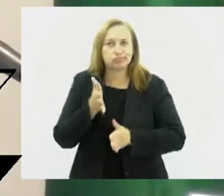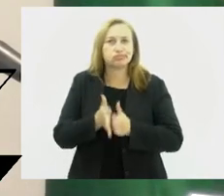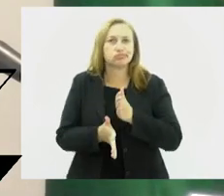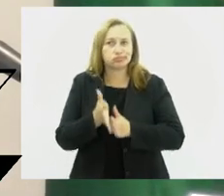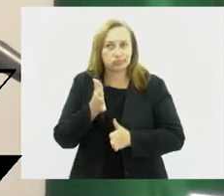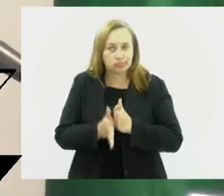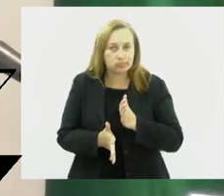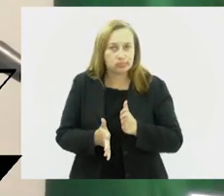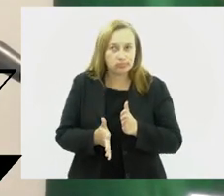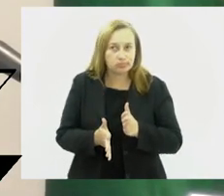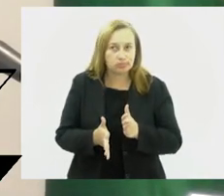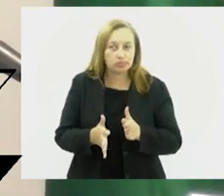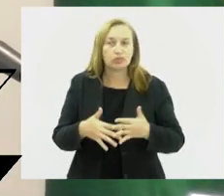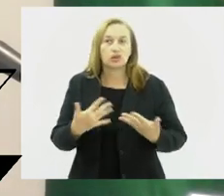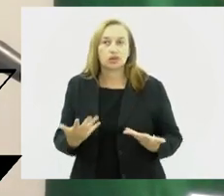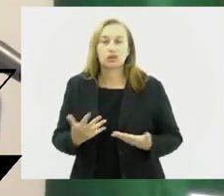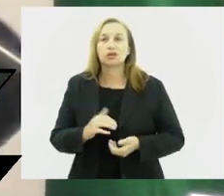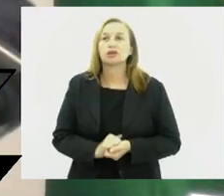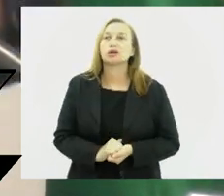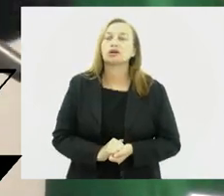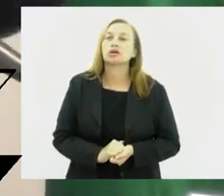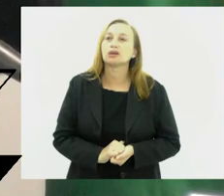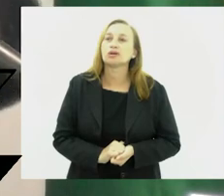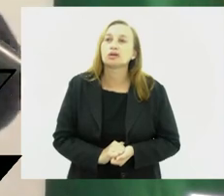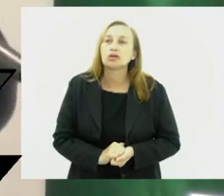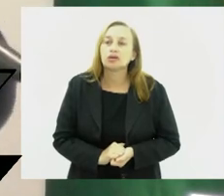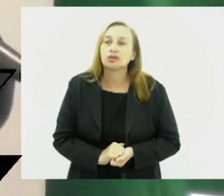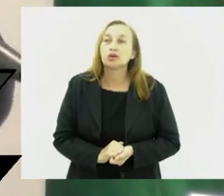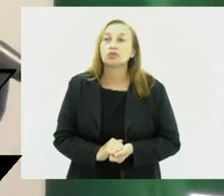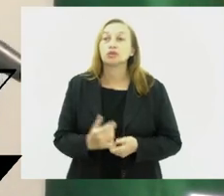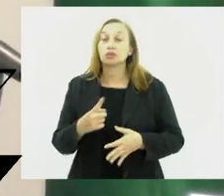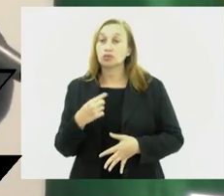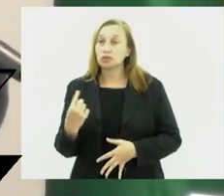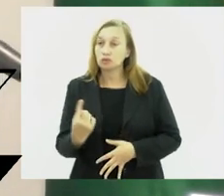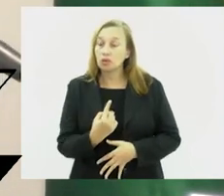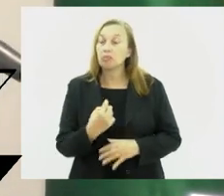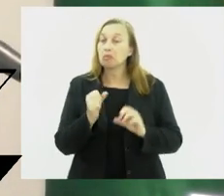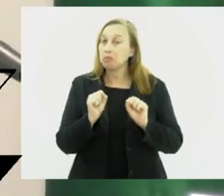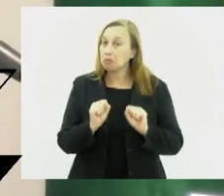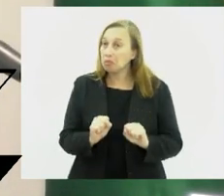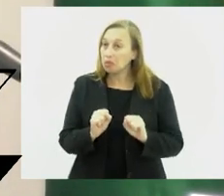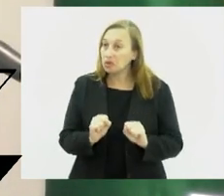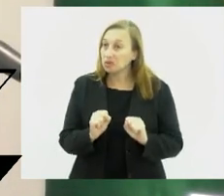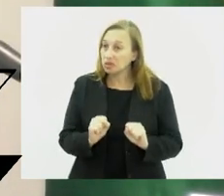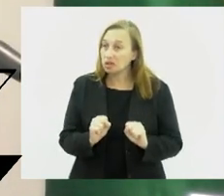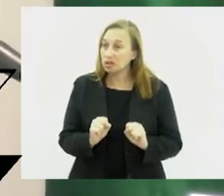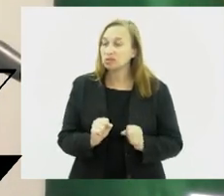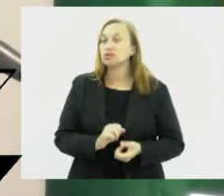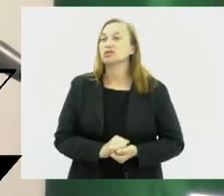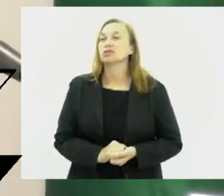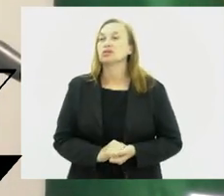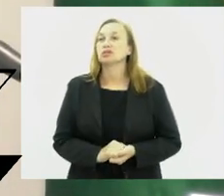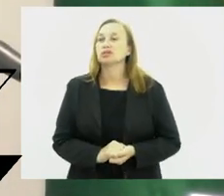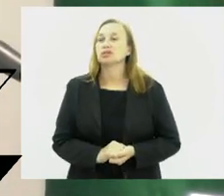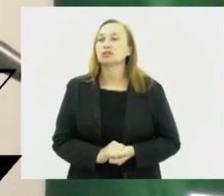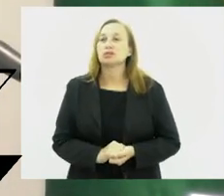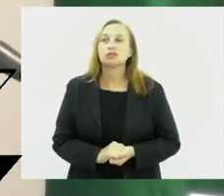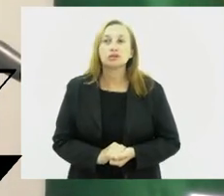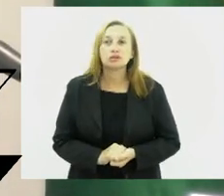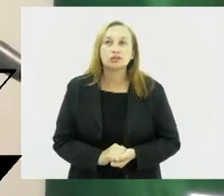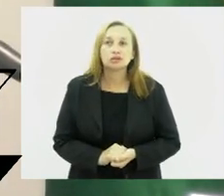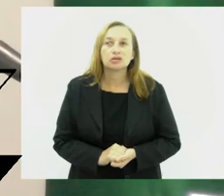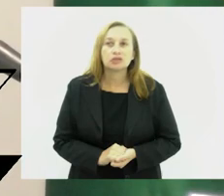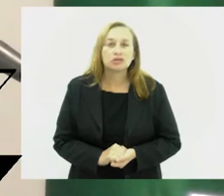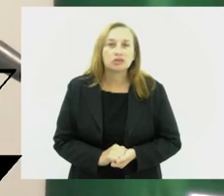chegar num denominador comum, até porque todos nós poderemos estarmos numa mesma